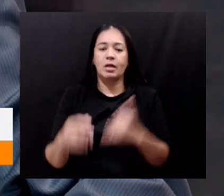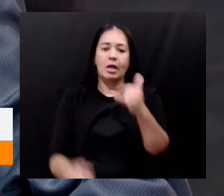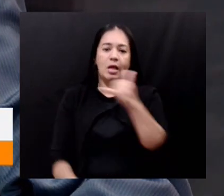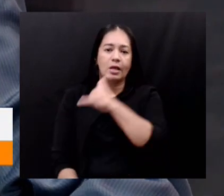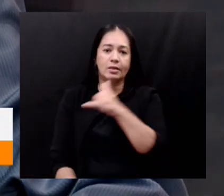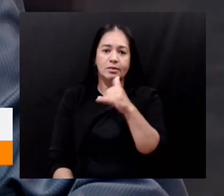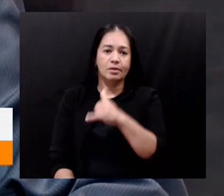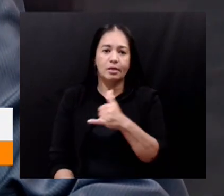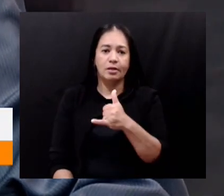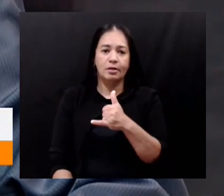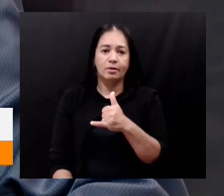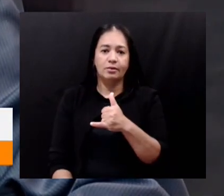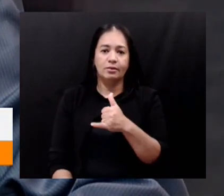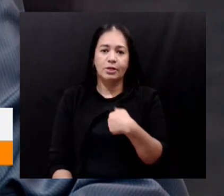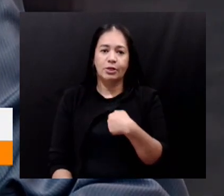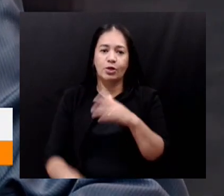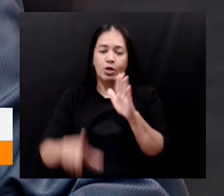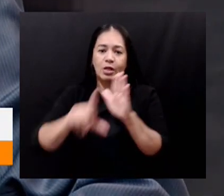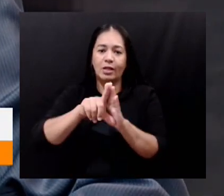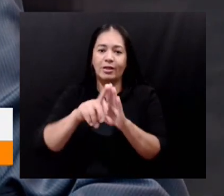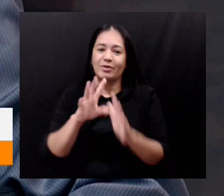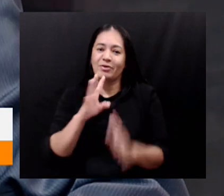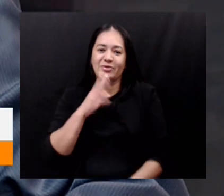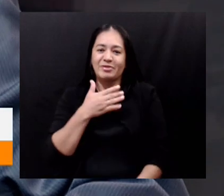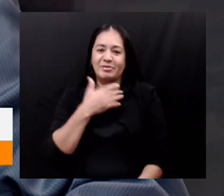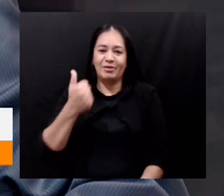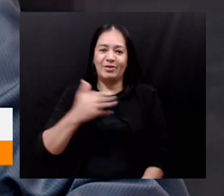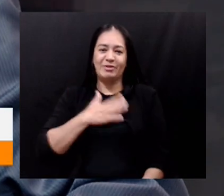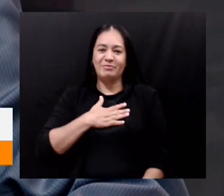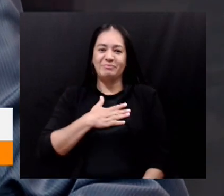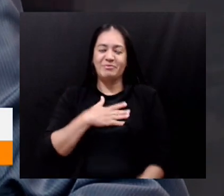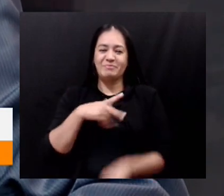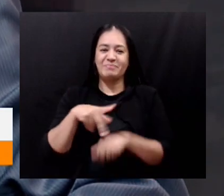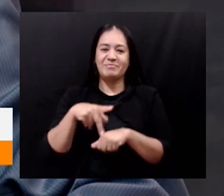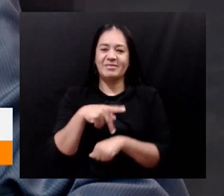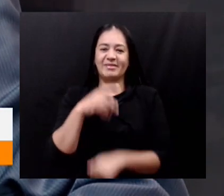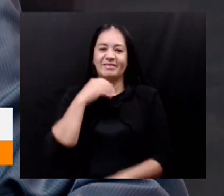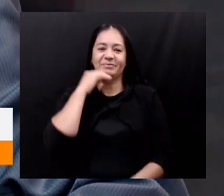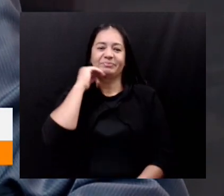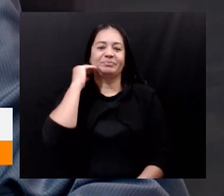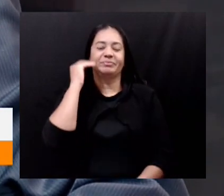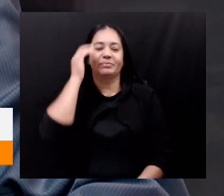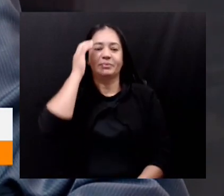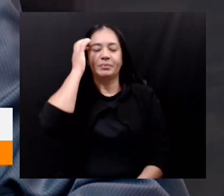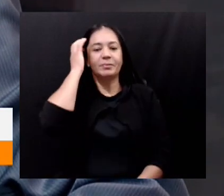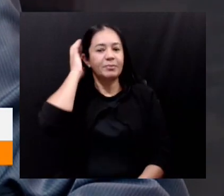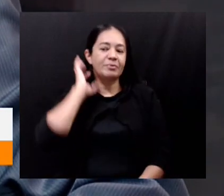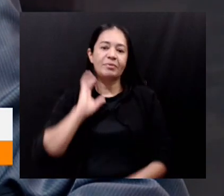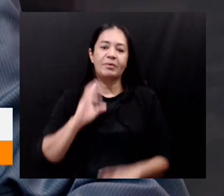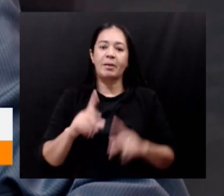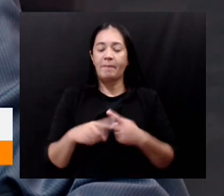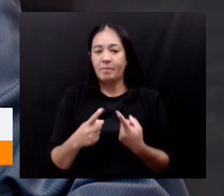eu conheço melhor do meu país de origem. Uhum. Mas mesmo assim, eu diria que,